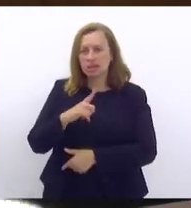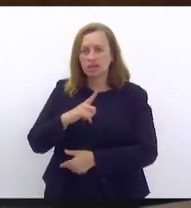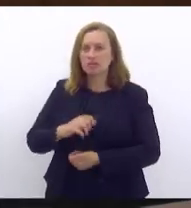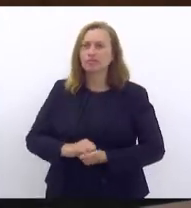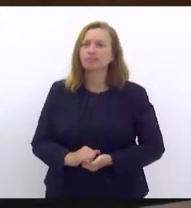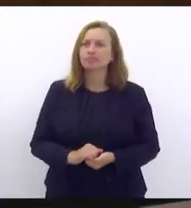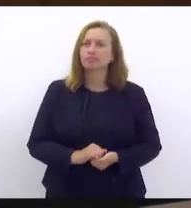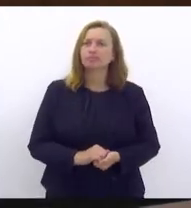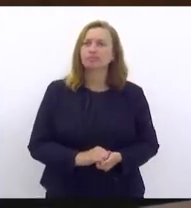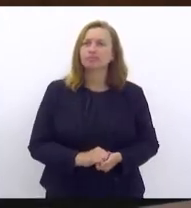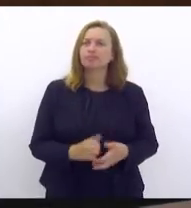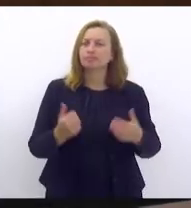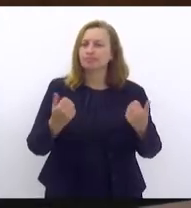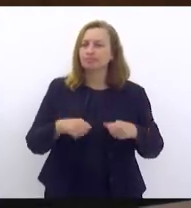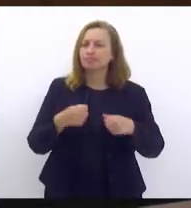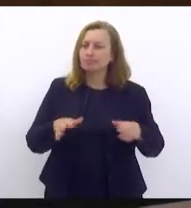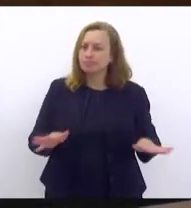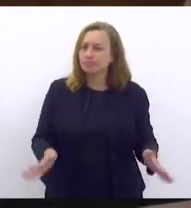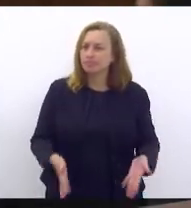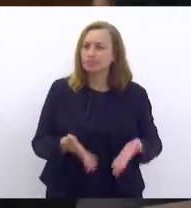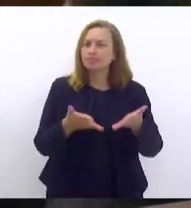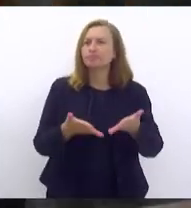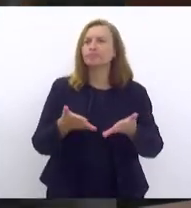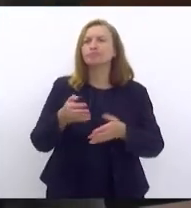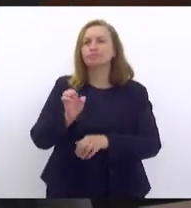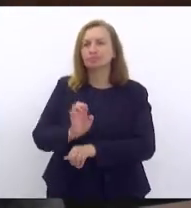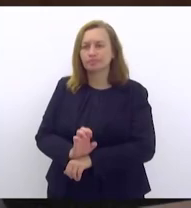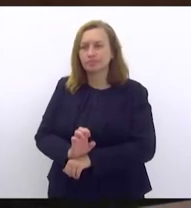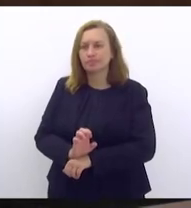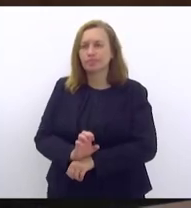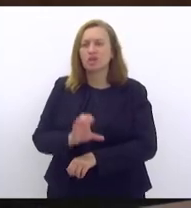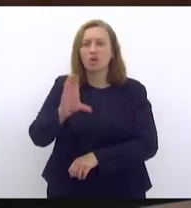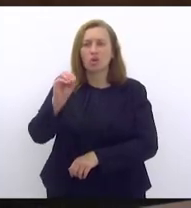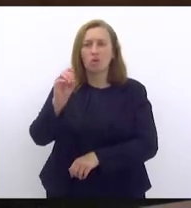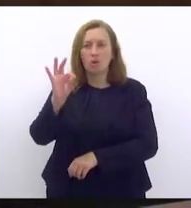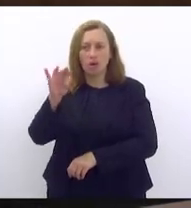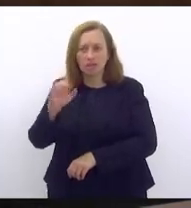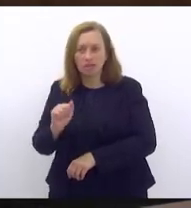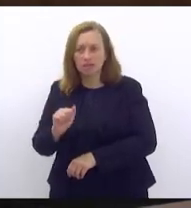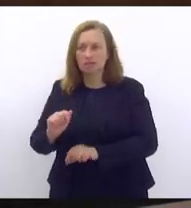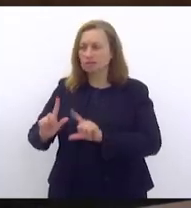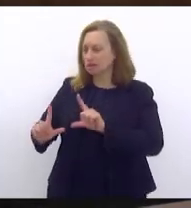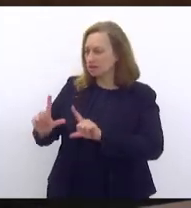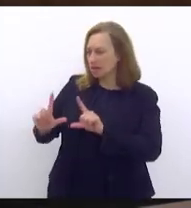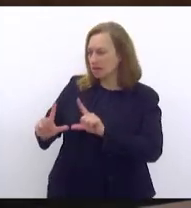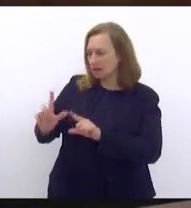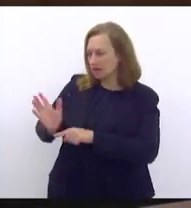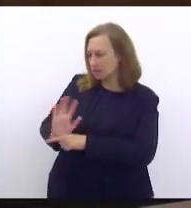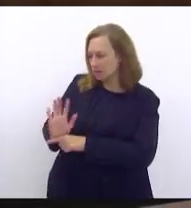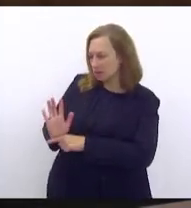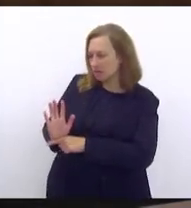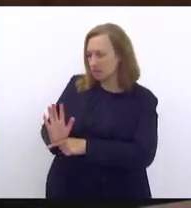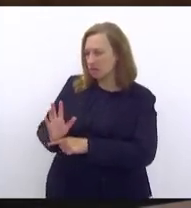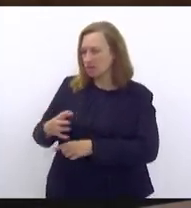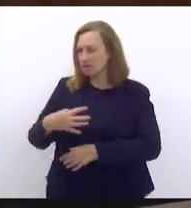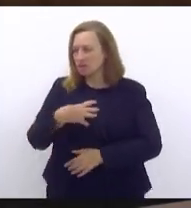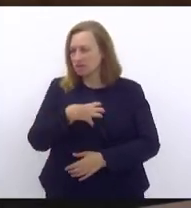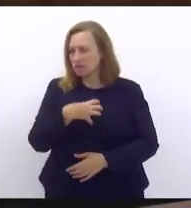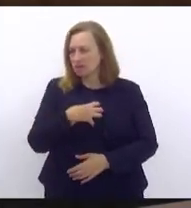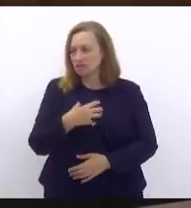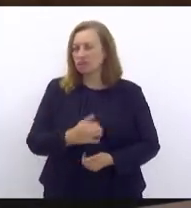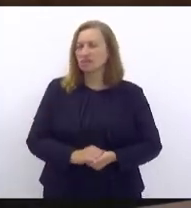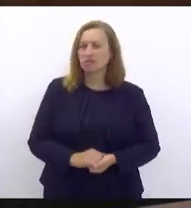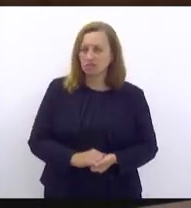peculiar, que precisa de incentivo do Estado, e as cotas de tela vêm nesse sentido, para que possam ver o